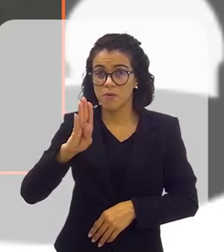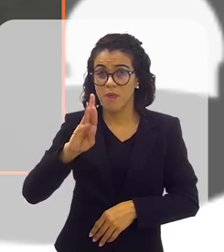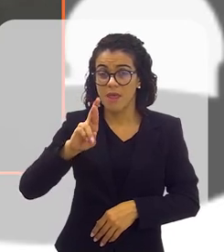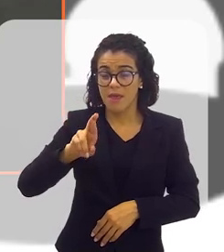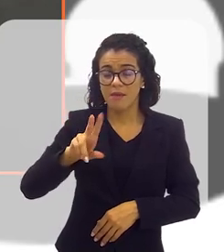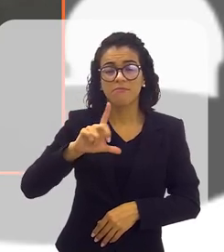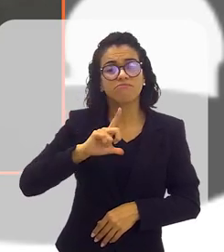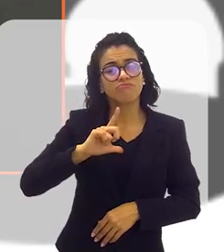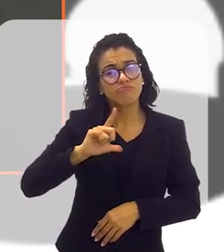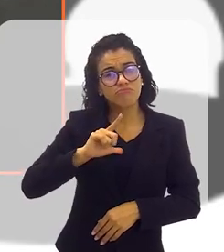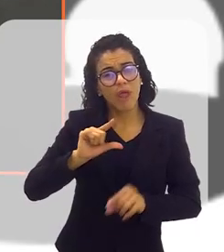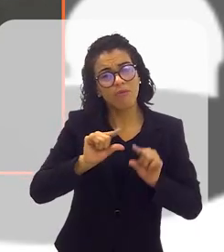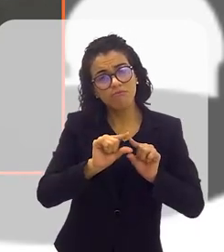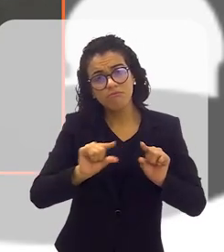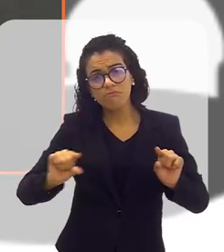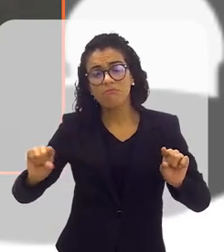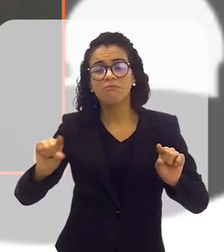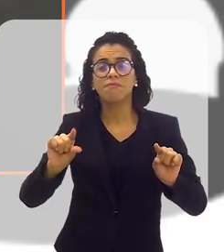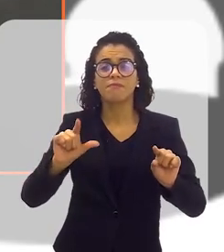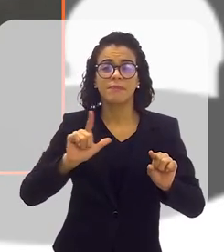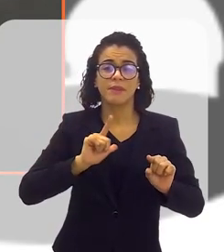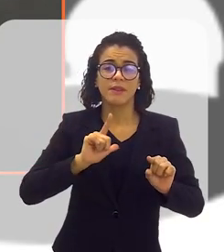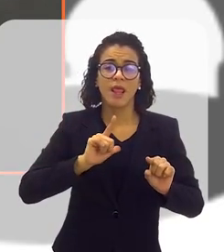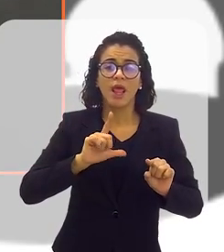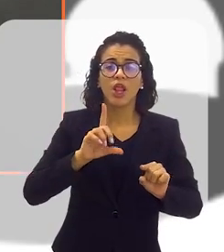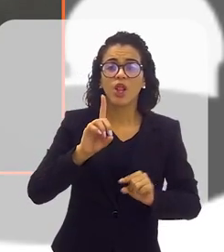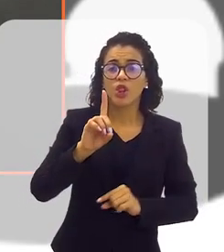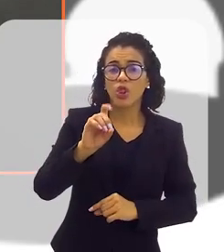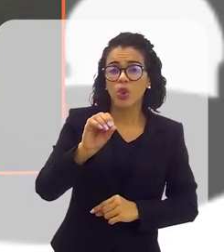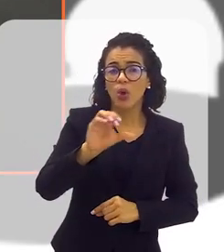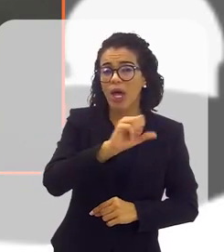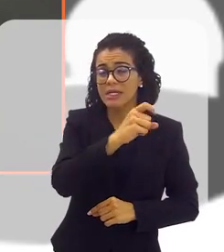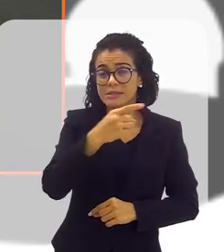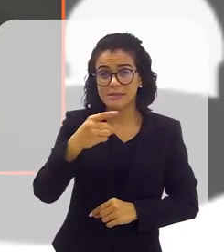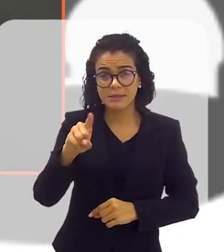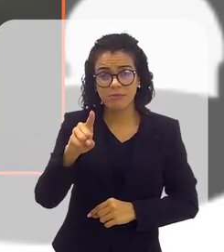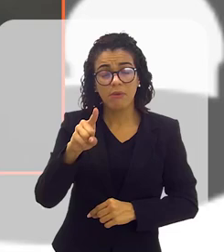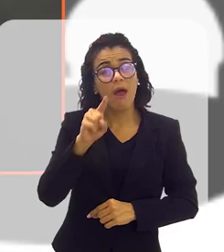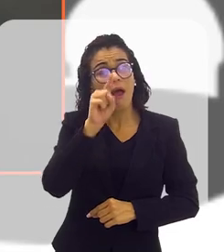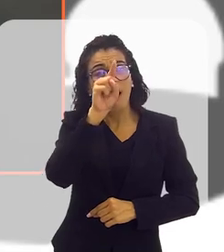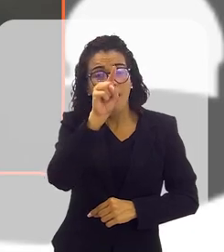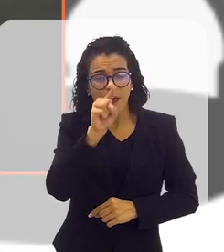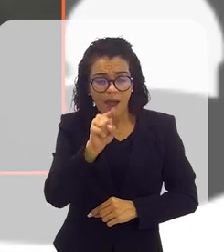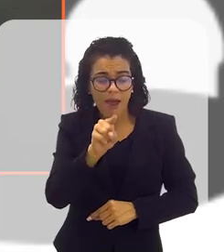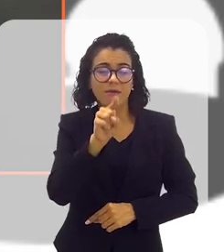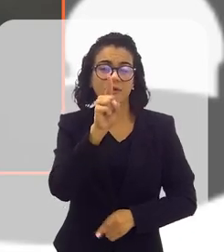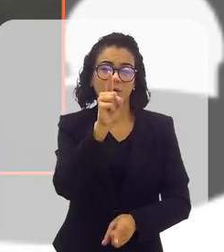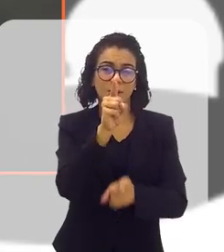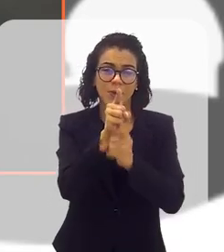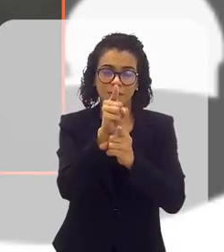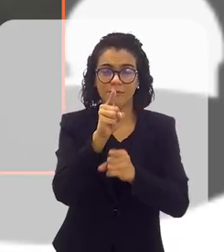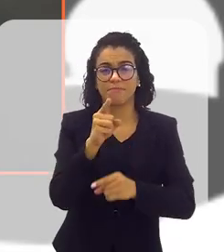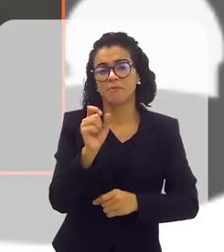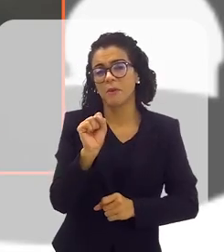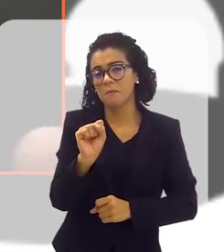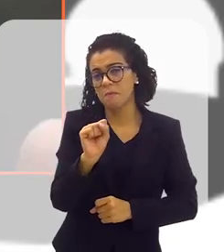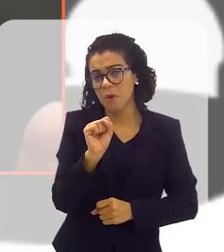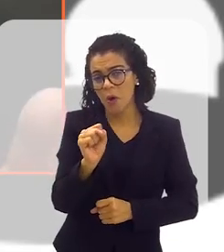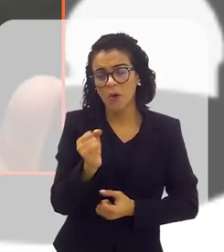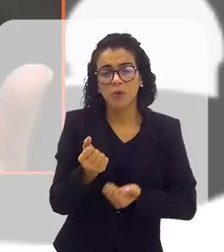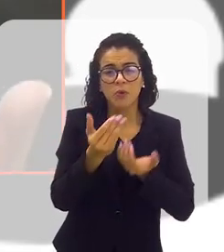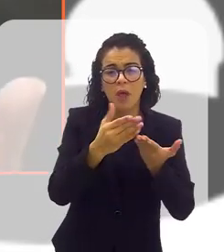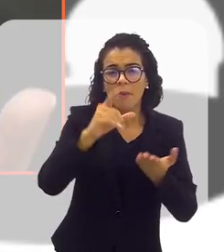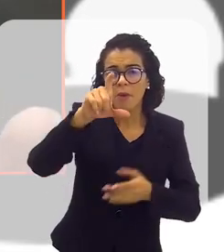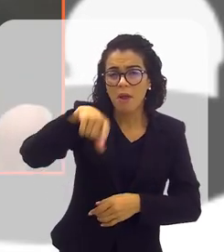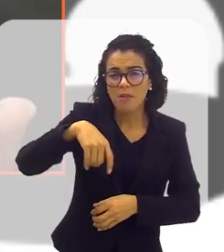www.bemquerermulher.org.br. Lá existe Faça a Sua Doação, bem na home, e ela vai encontrar diversas formas. Ela